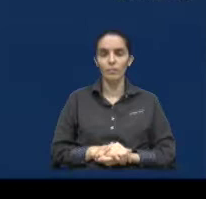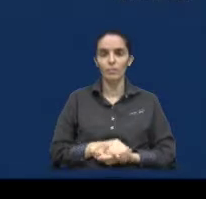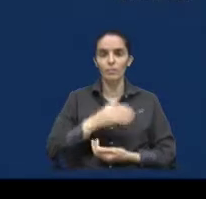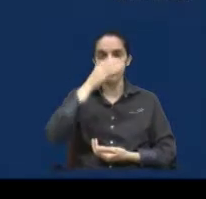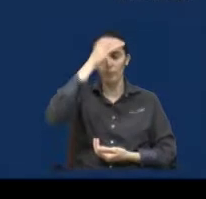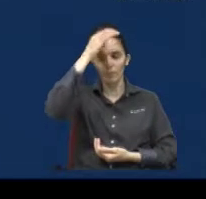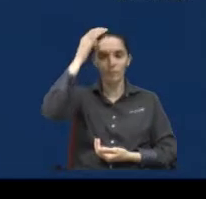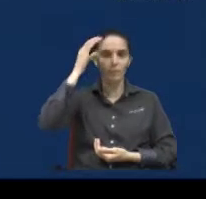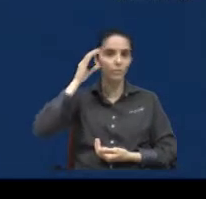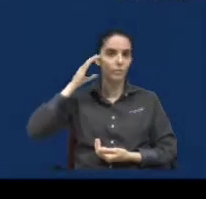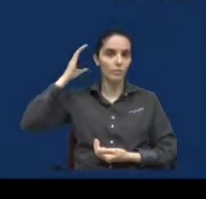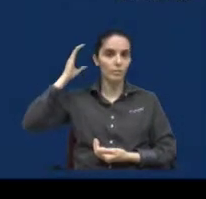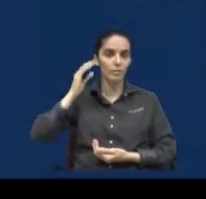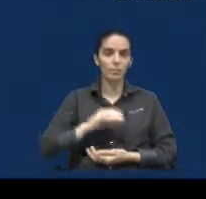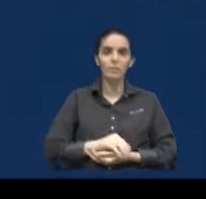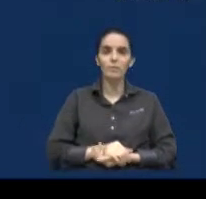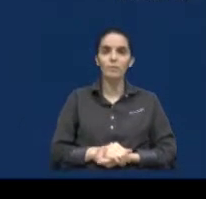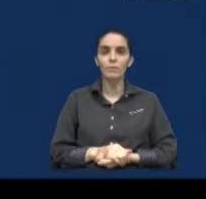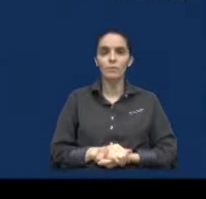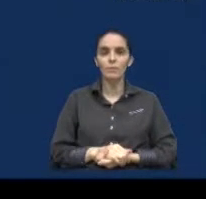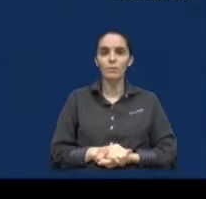Carolina.